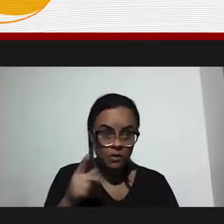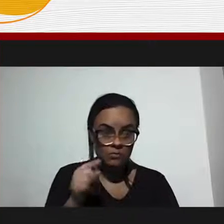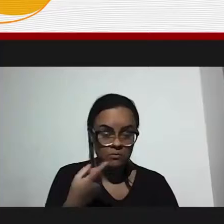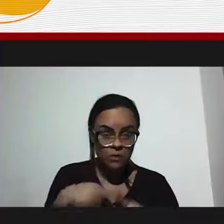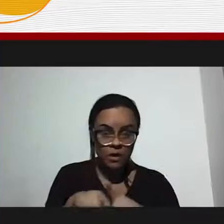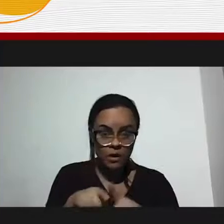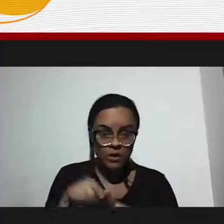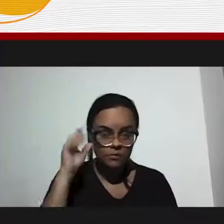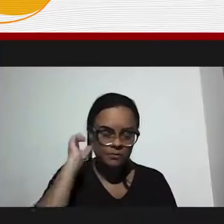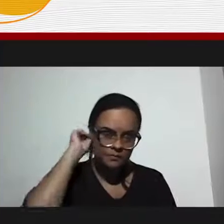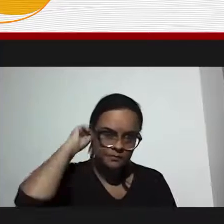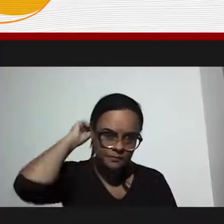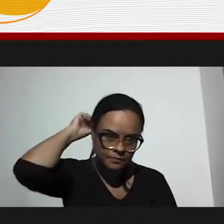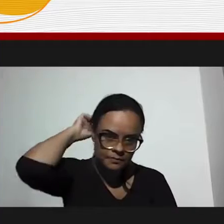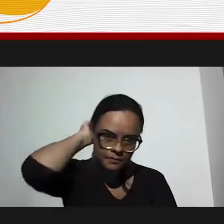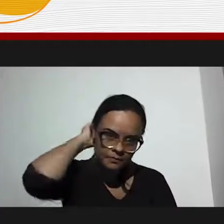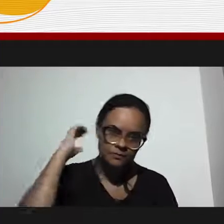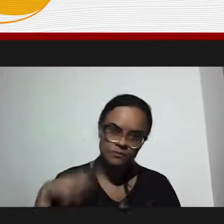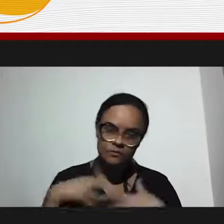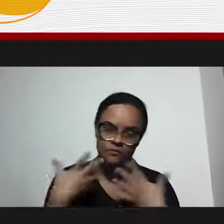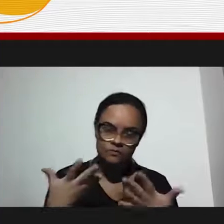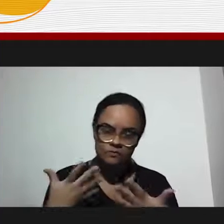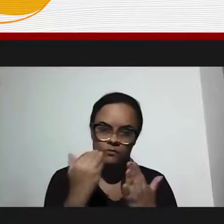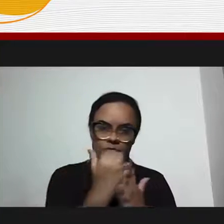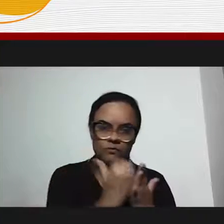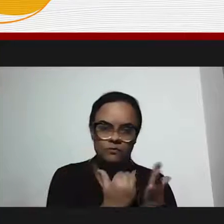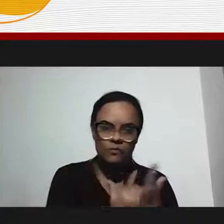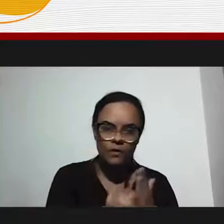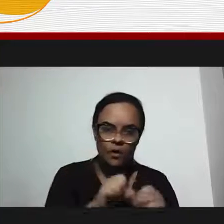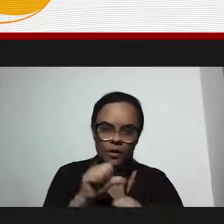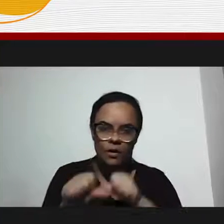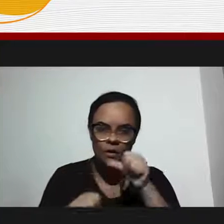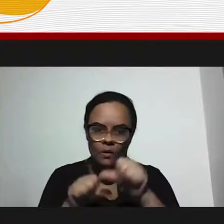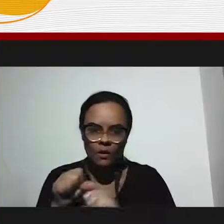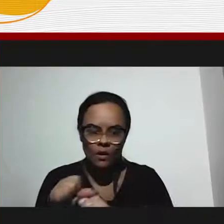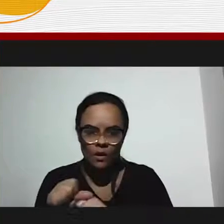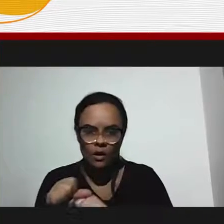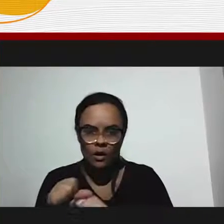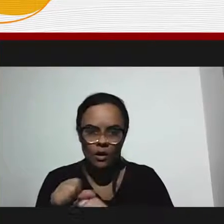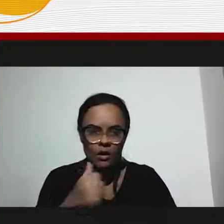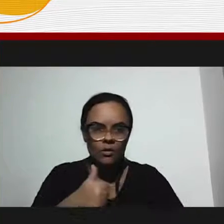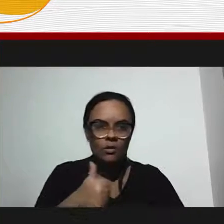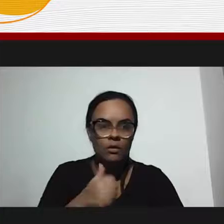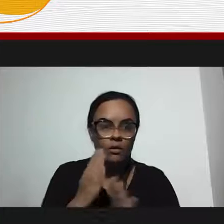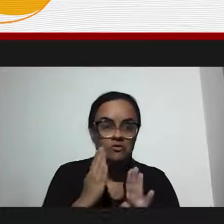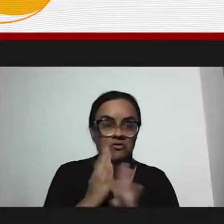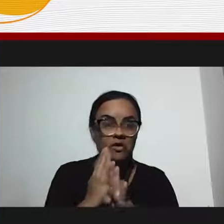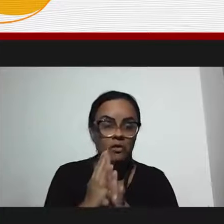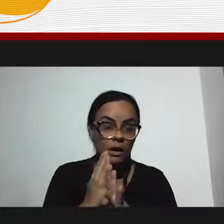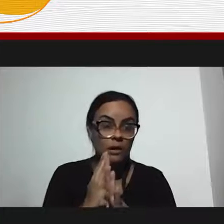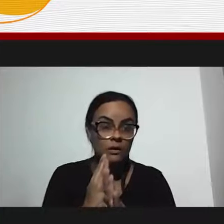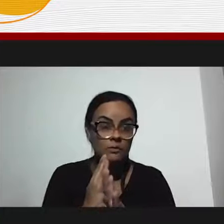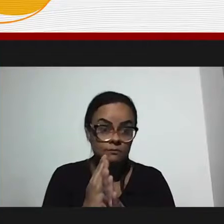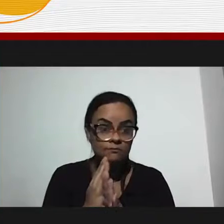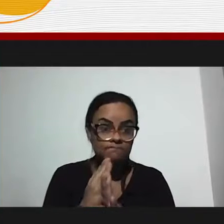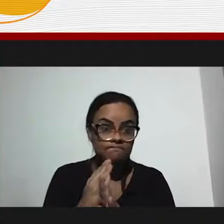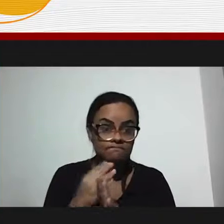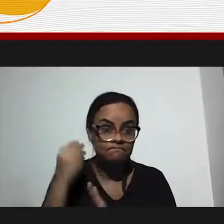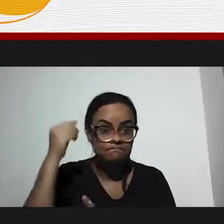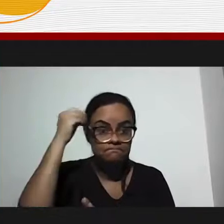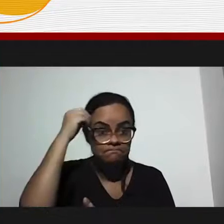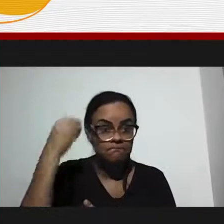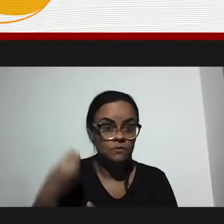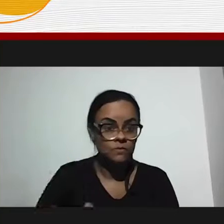aposentando, e qual foi o programa de transição de carreira que você encontrou no meio do caminho, Clodô? Não